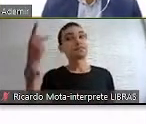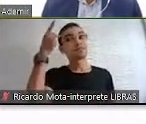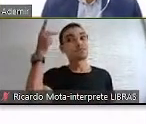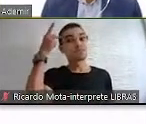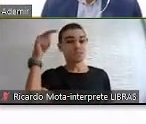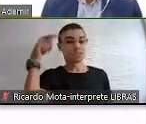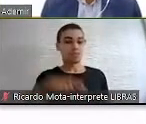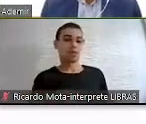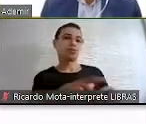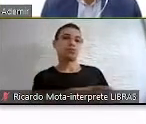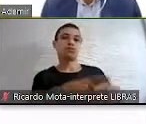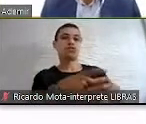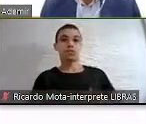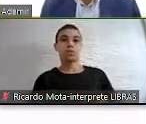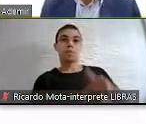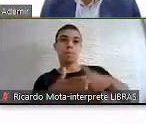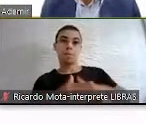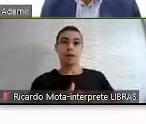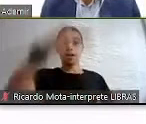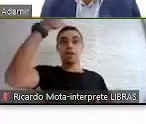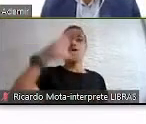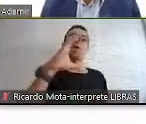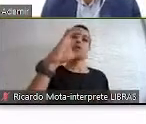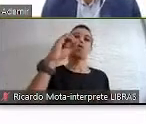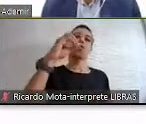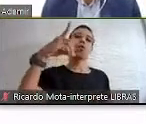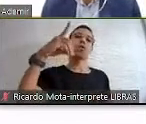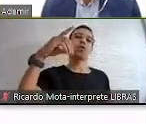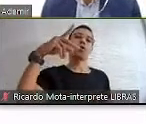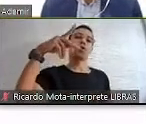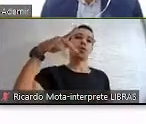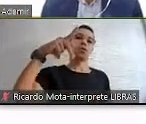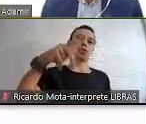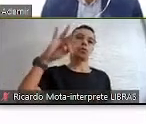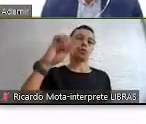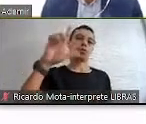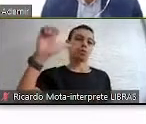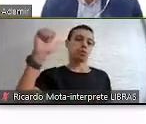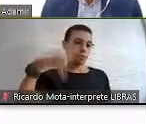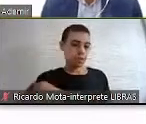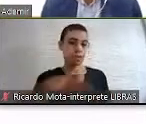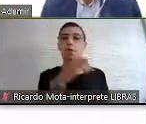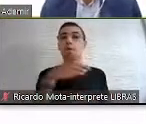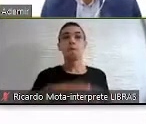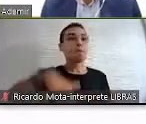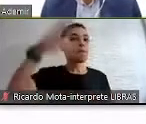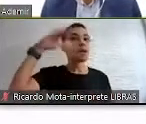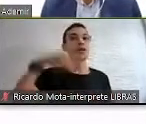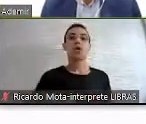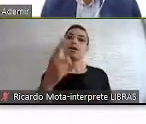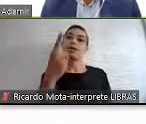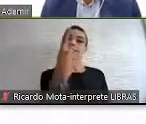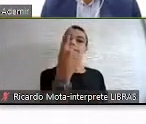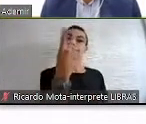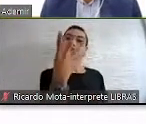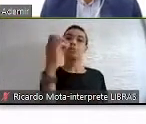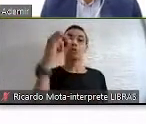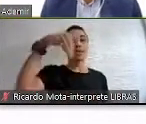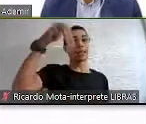condomínio, que é o Copan, conhecido de todos, né, de Ipiranga, com 140 metros de altura, 37